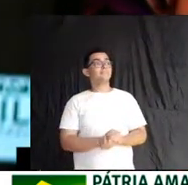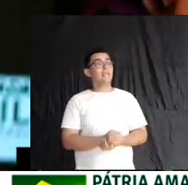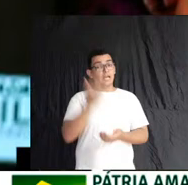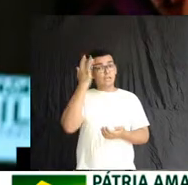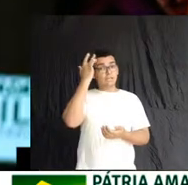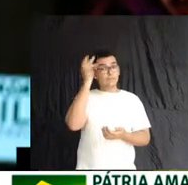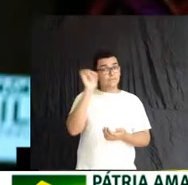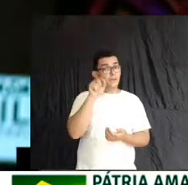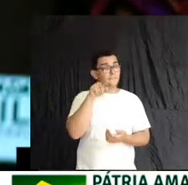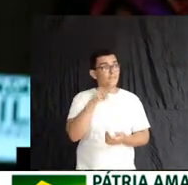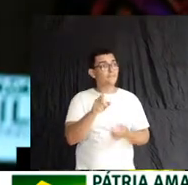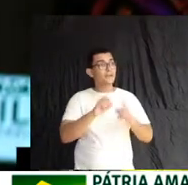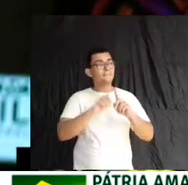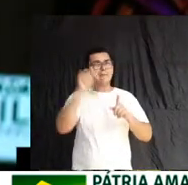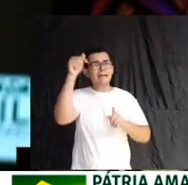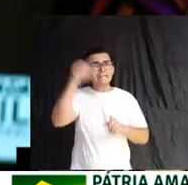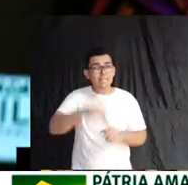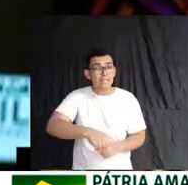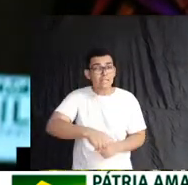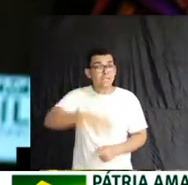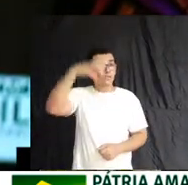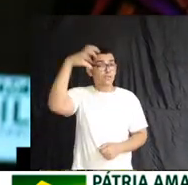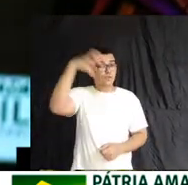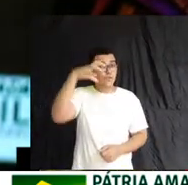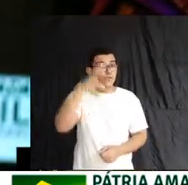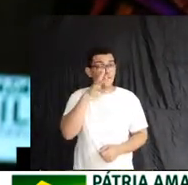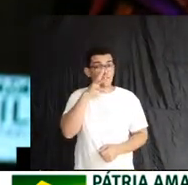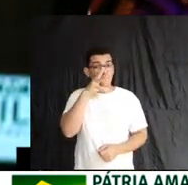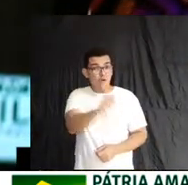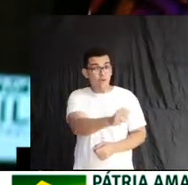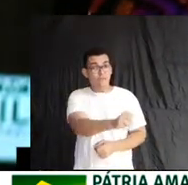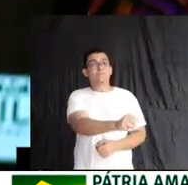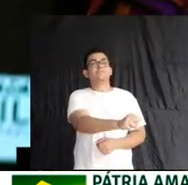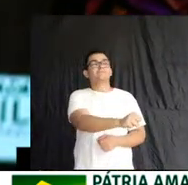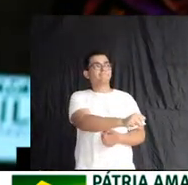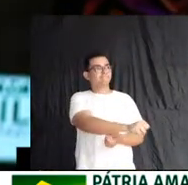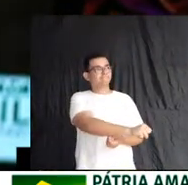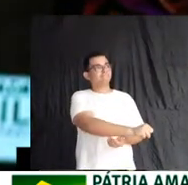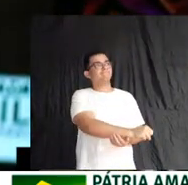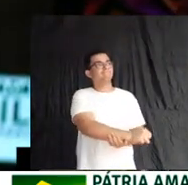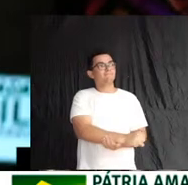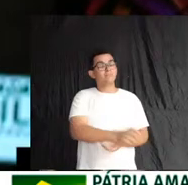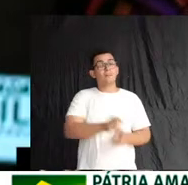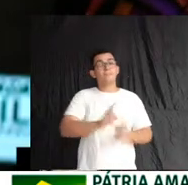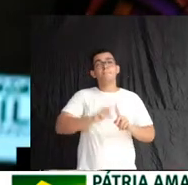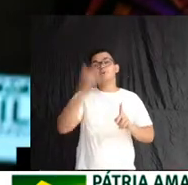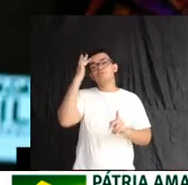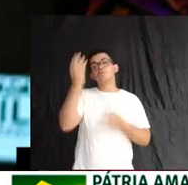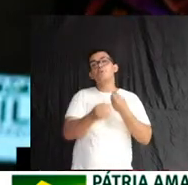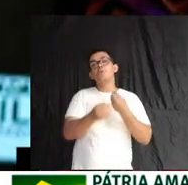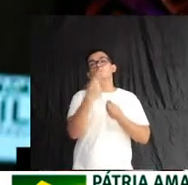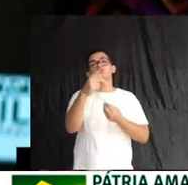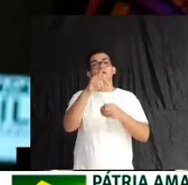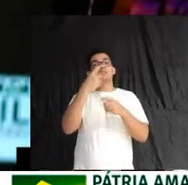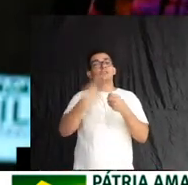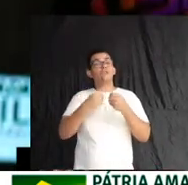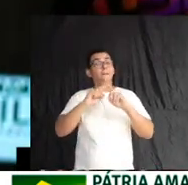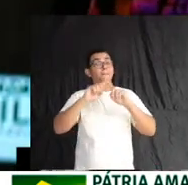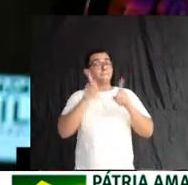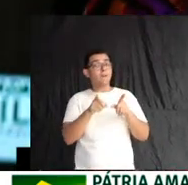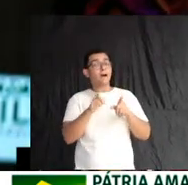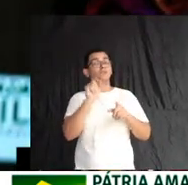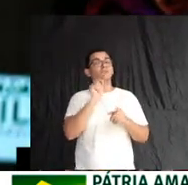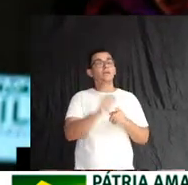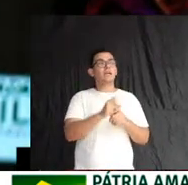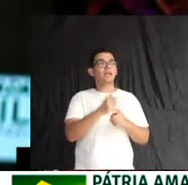Vocês, mas aqui tá chovendo pra caramba. Não sei como é que tá aí. Mas independente disso, não